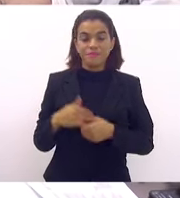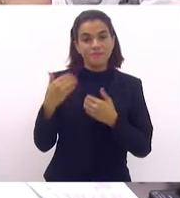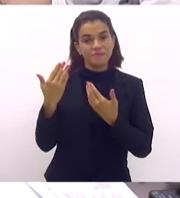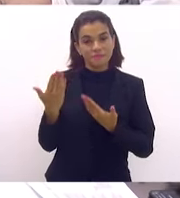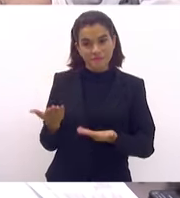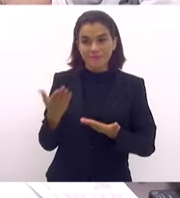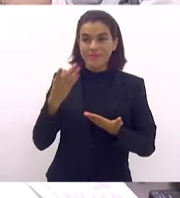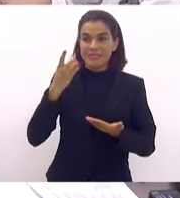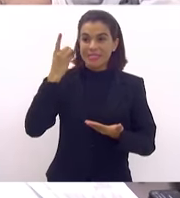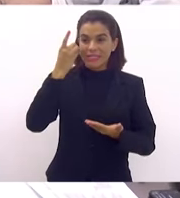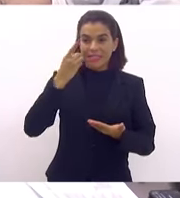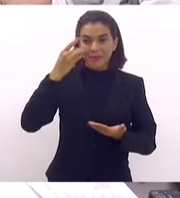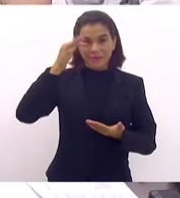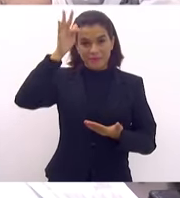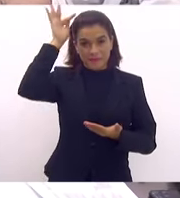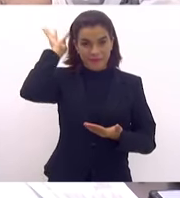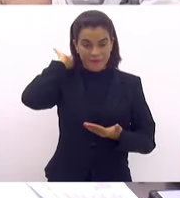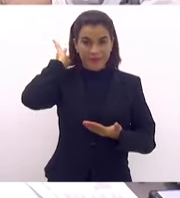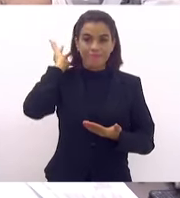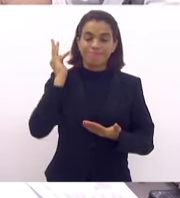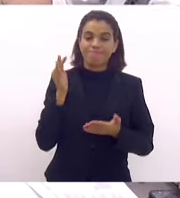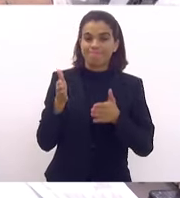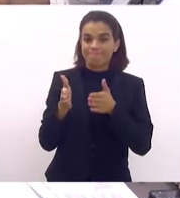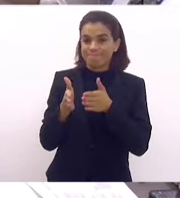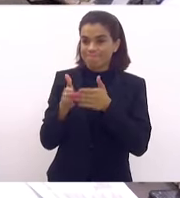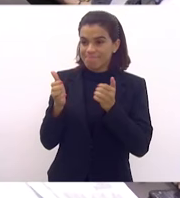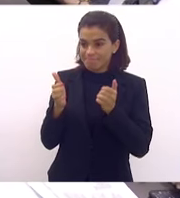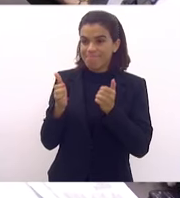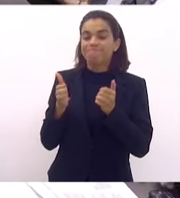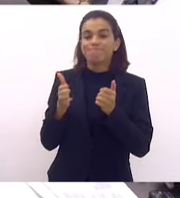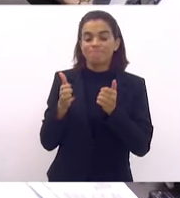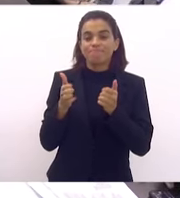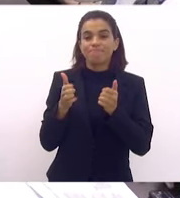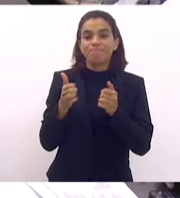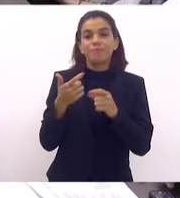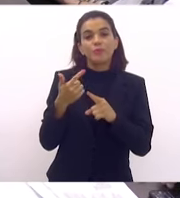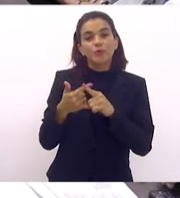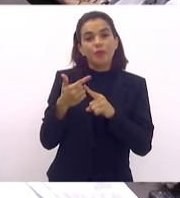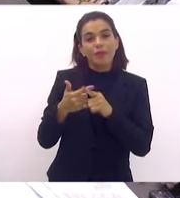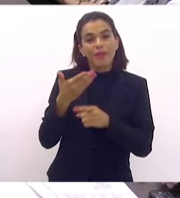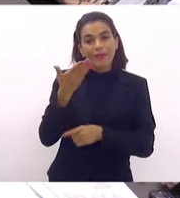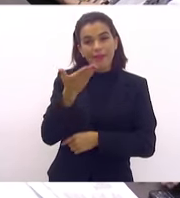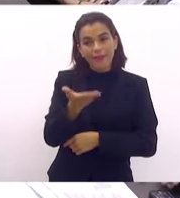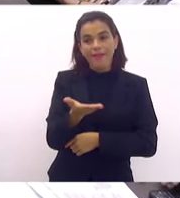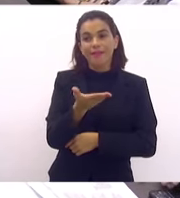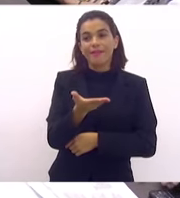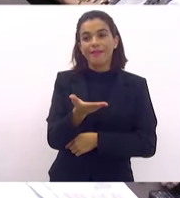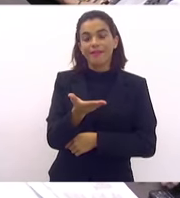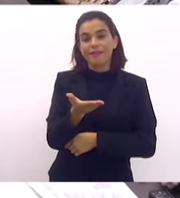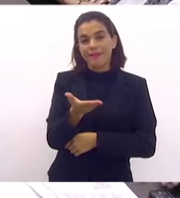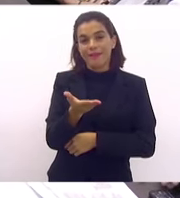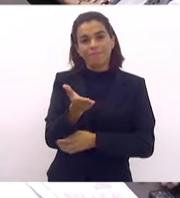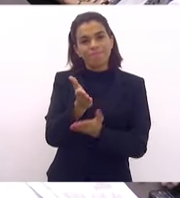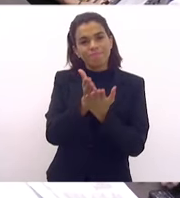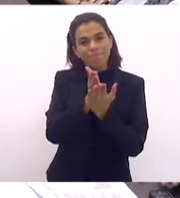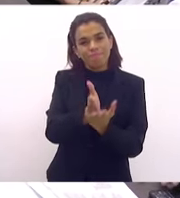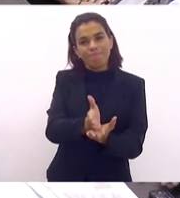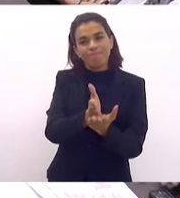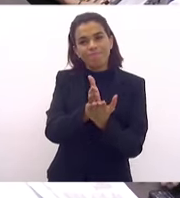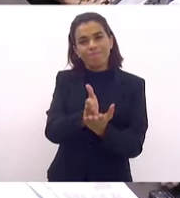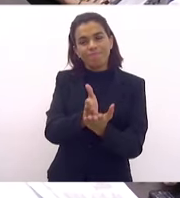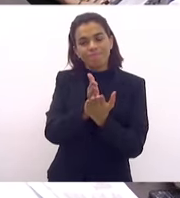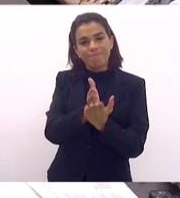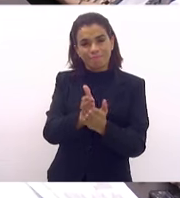Fred Pacheco um apelo, visto que ele é um fiel cumpridor